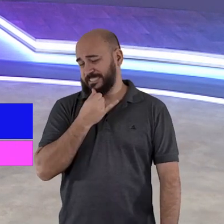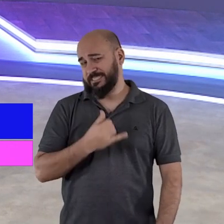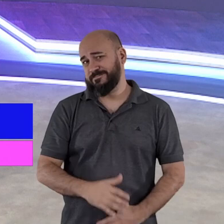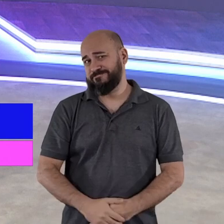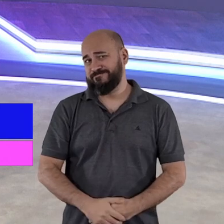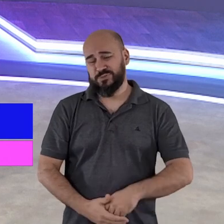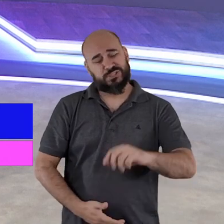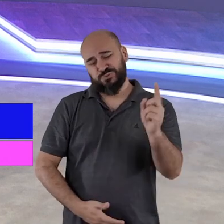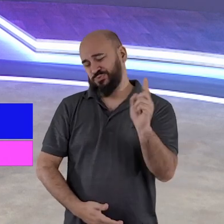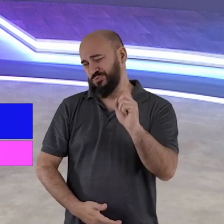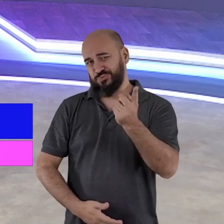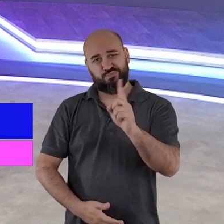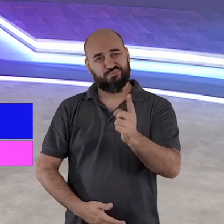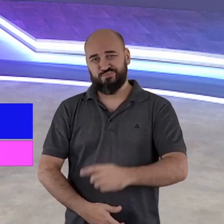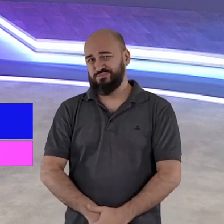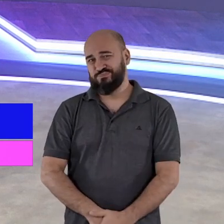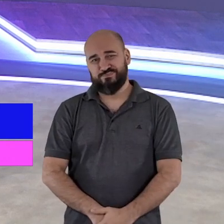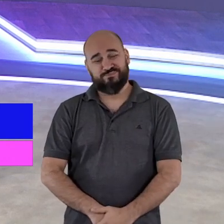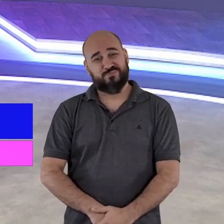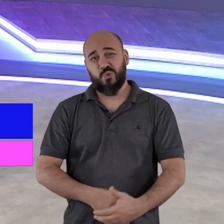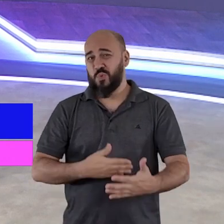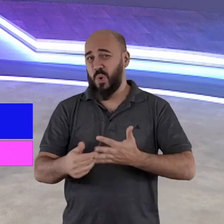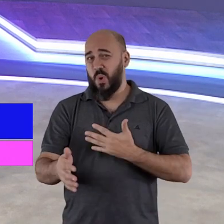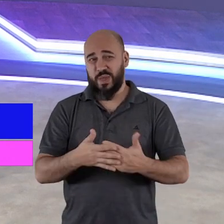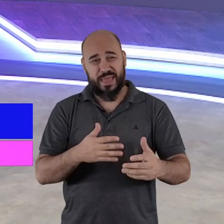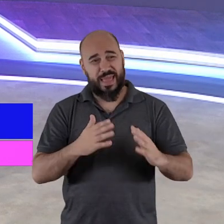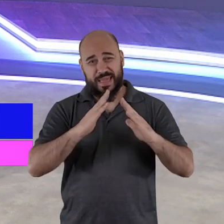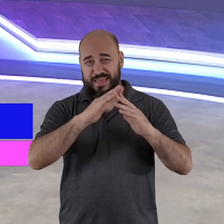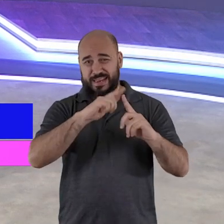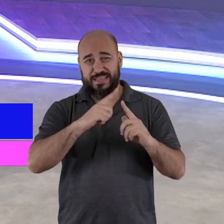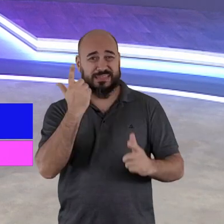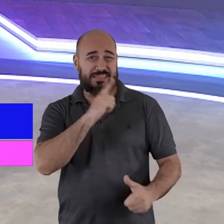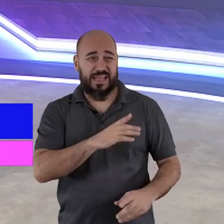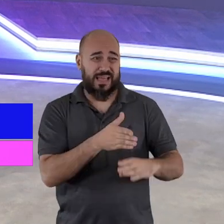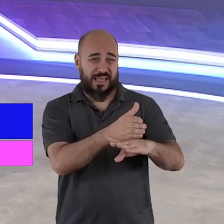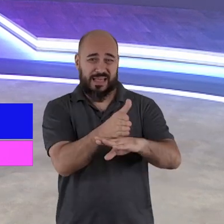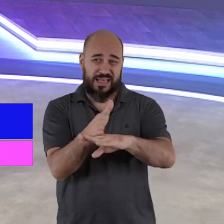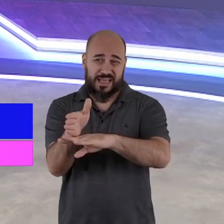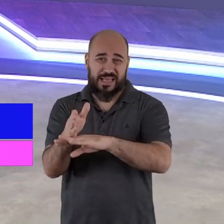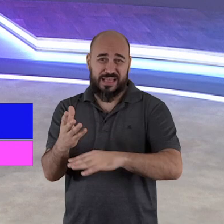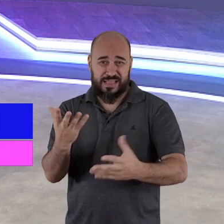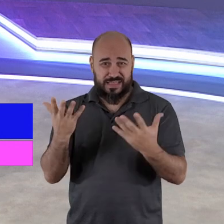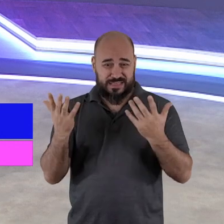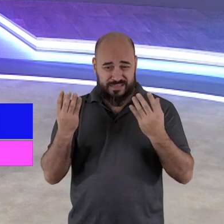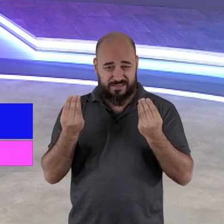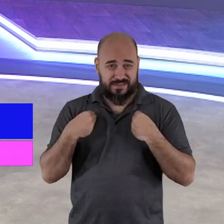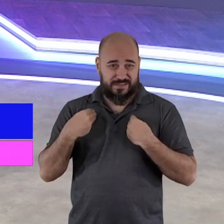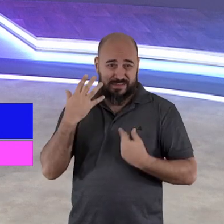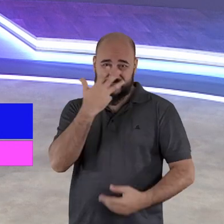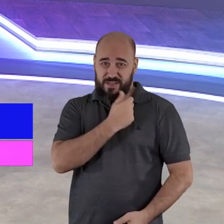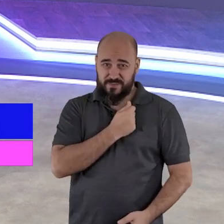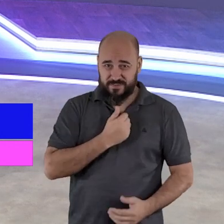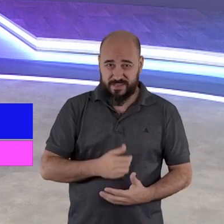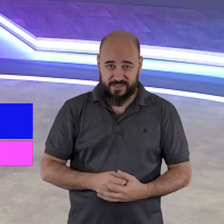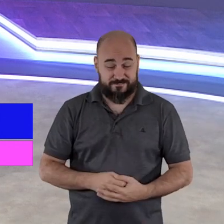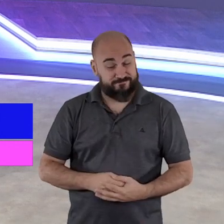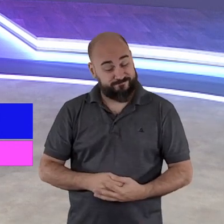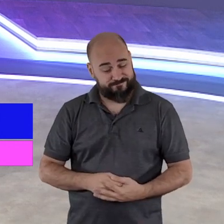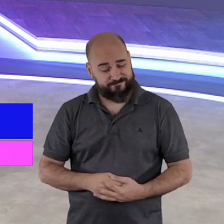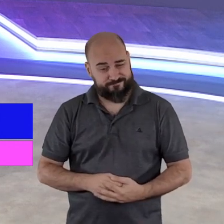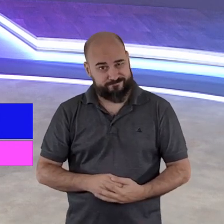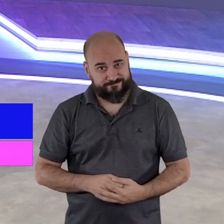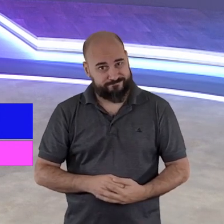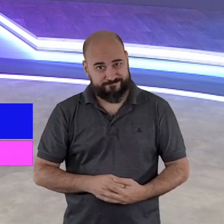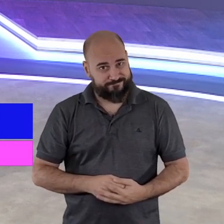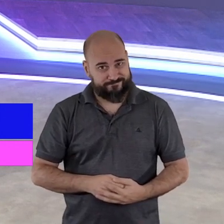assim. Veja só, eu estou agora na cidade de Jacareí, no interior de São Paulo. É onde